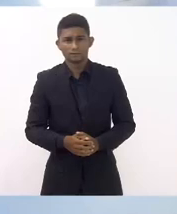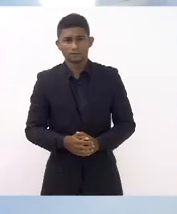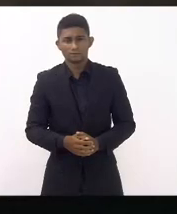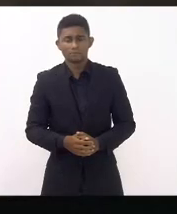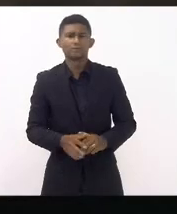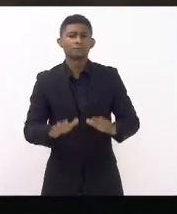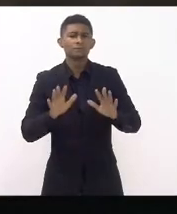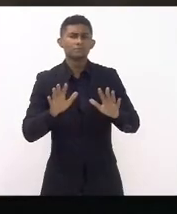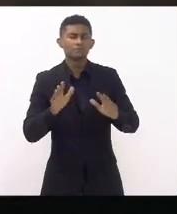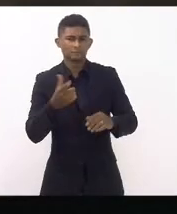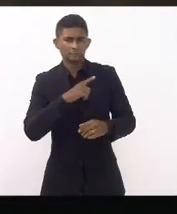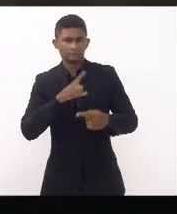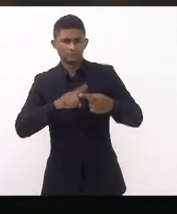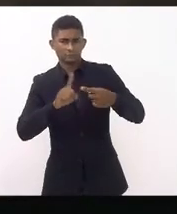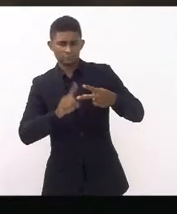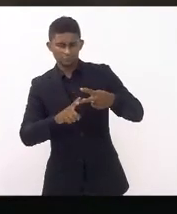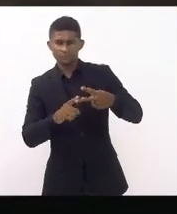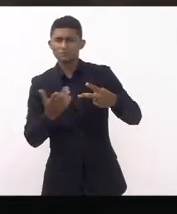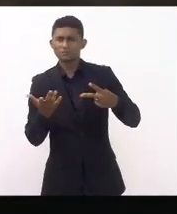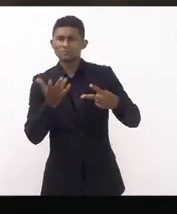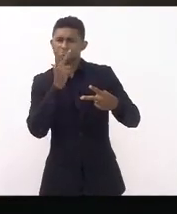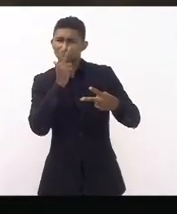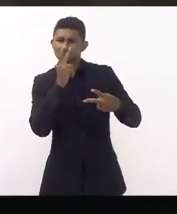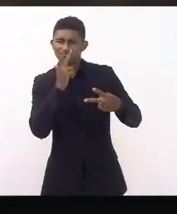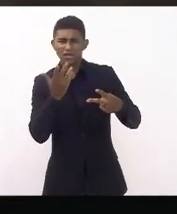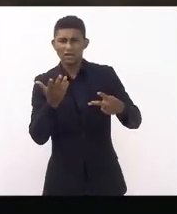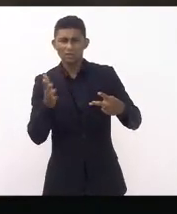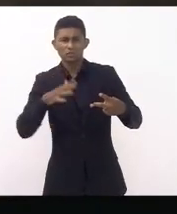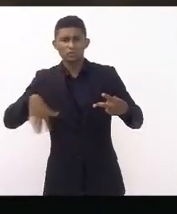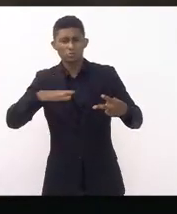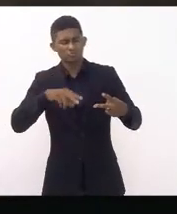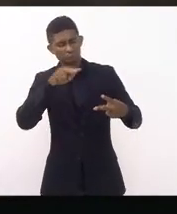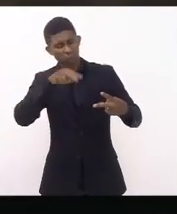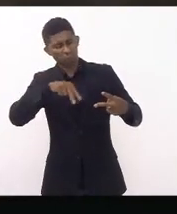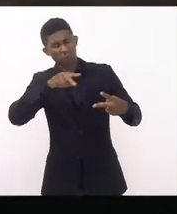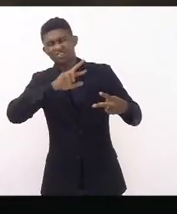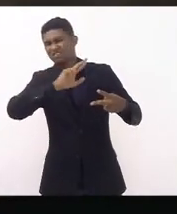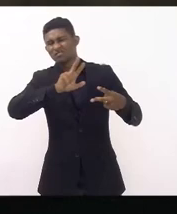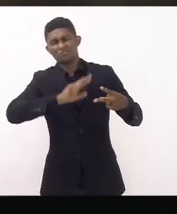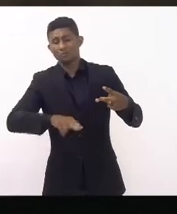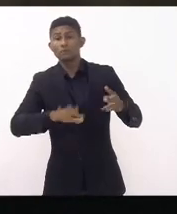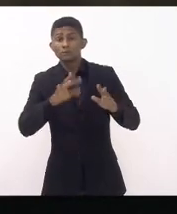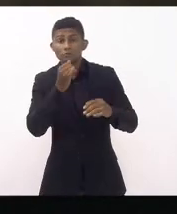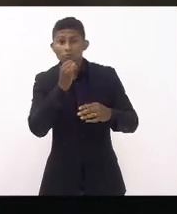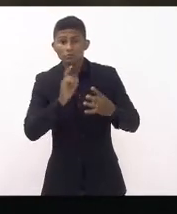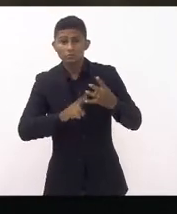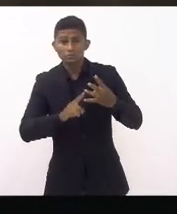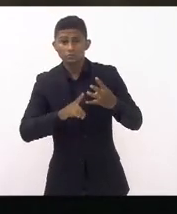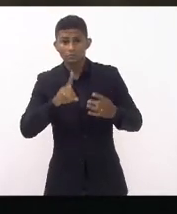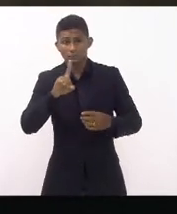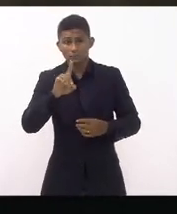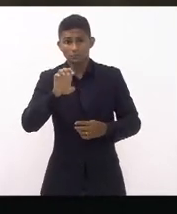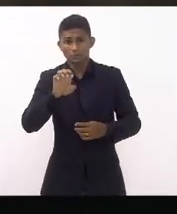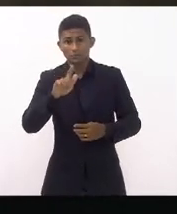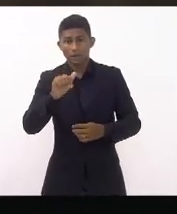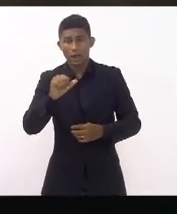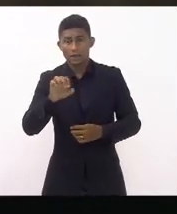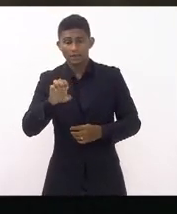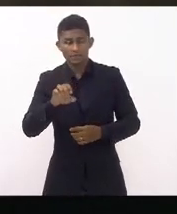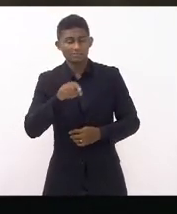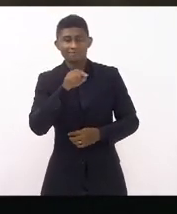Agora, você tem duas coisas iguais sendo tratadas diferente. Repito, Degasi lida com uma mão de obra muito mais